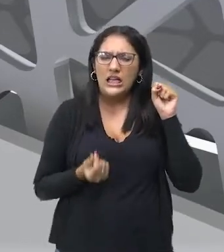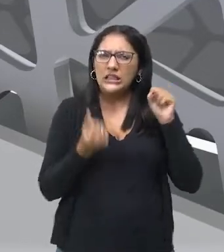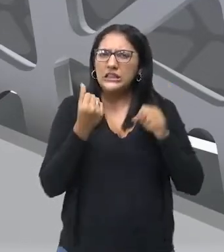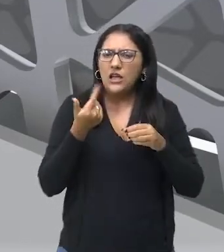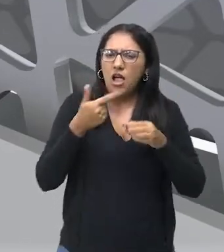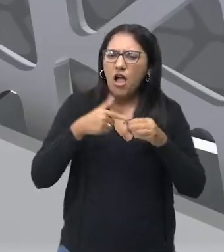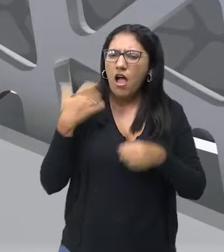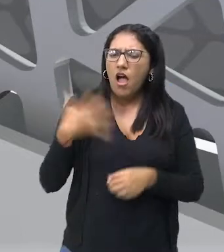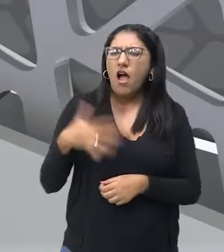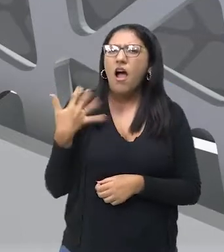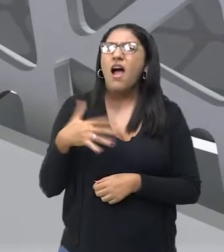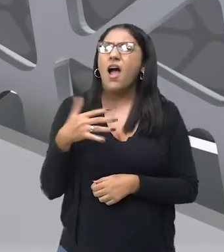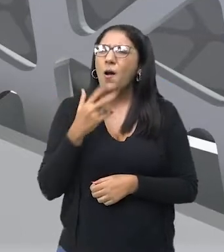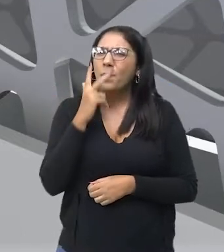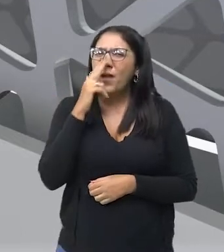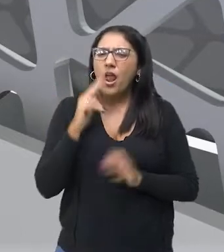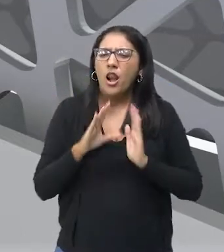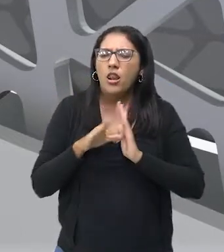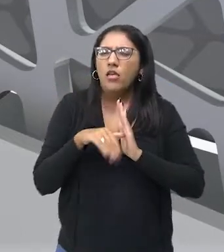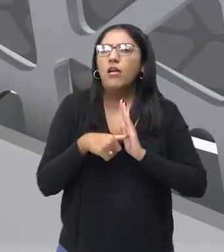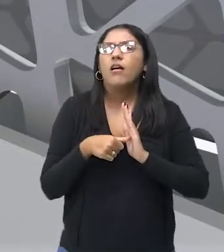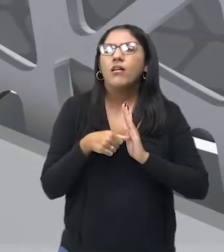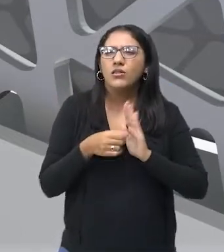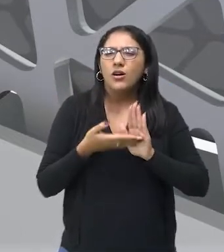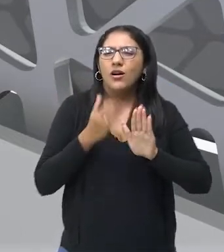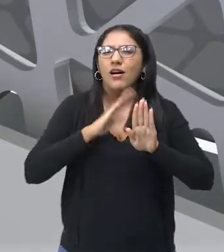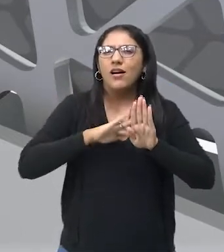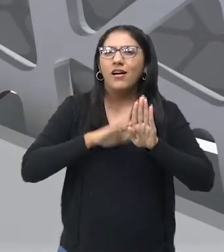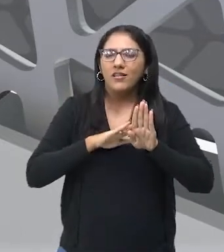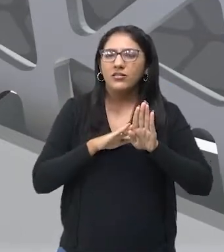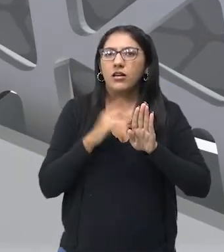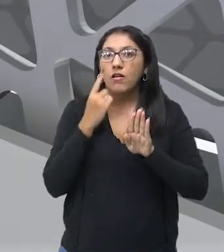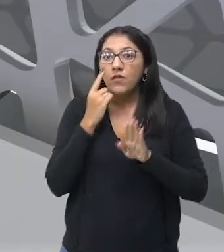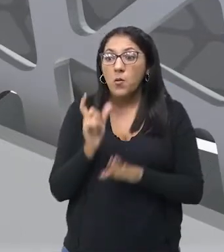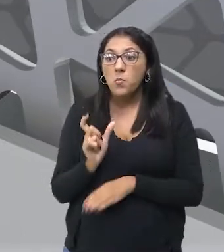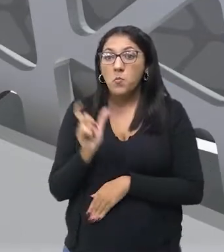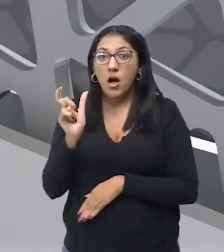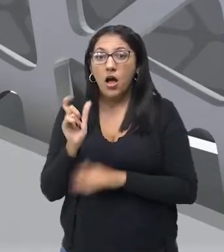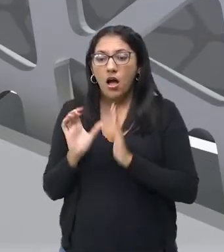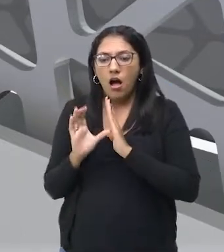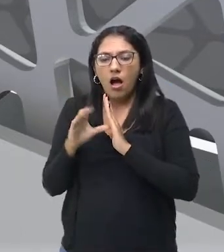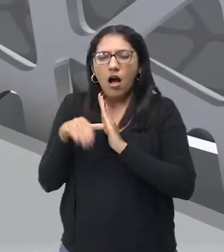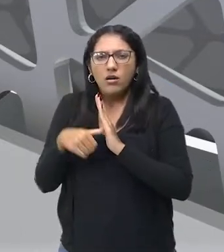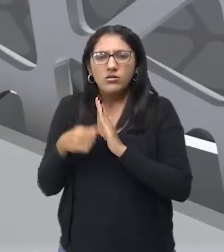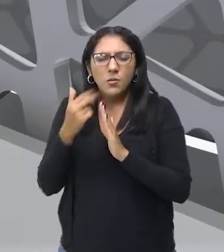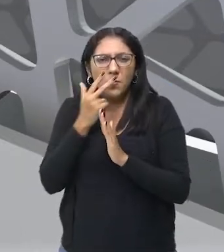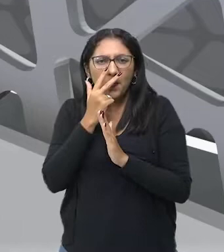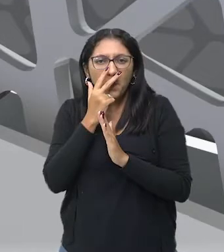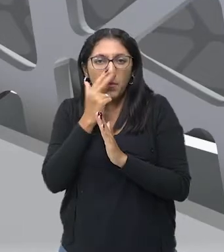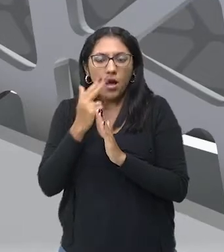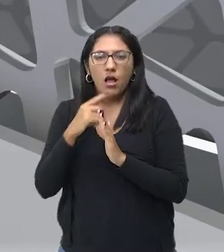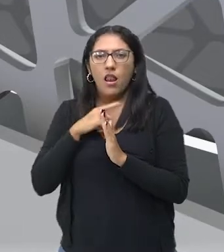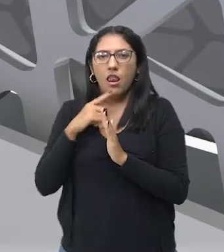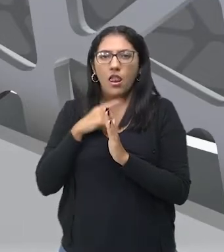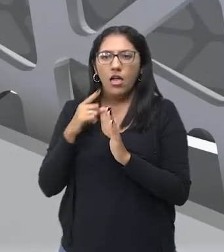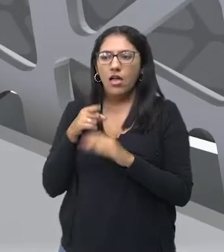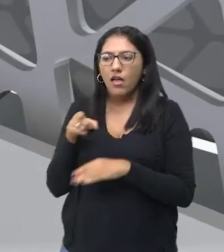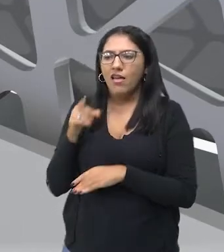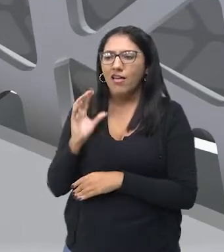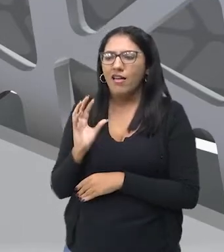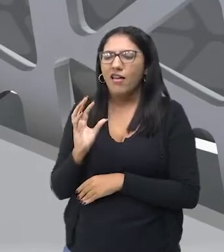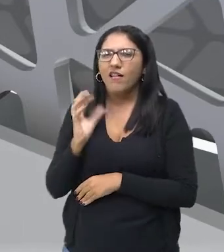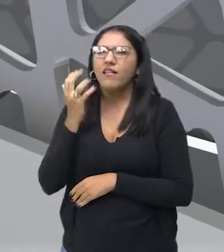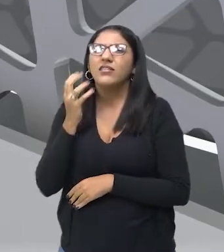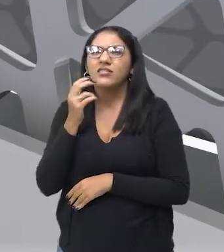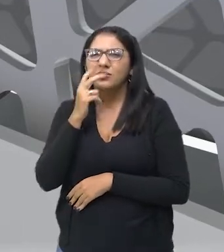muito alto, isso é um assalto, a palavra assalto acabou se tornando um efetivo,